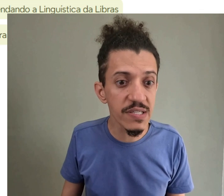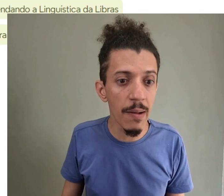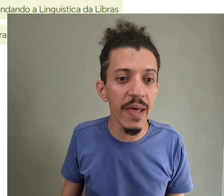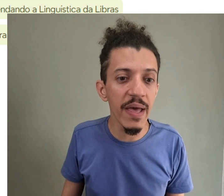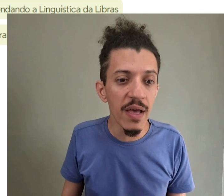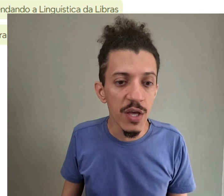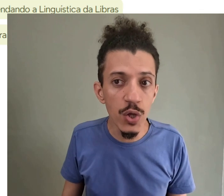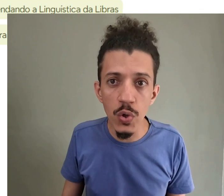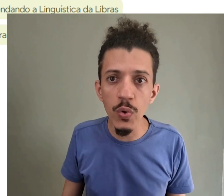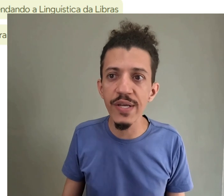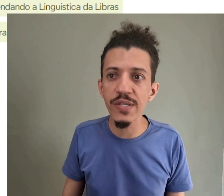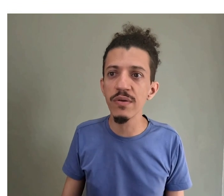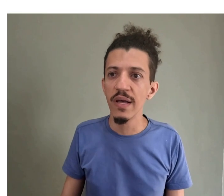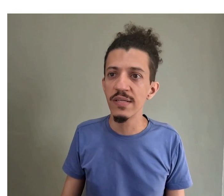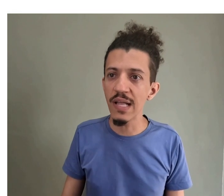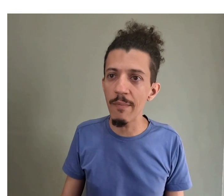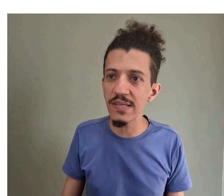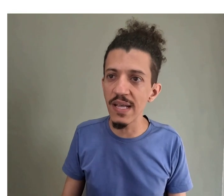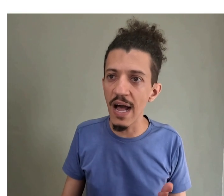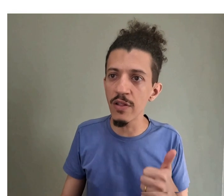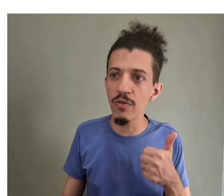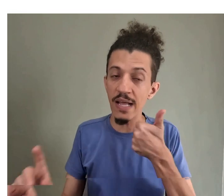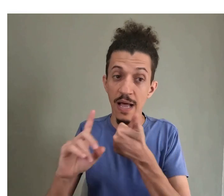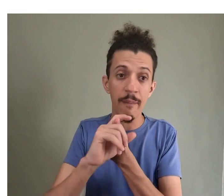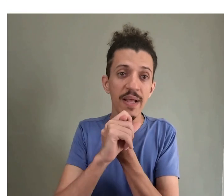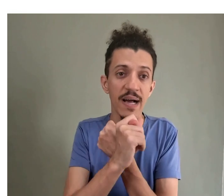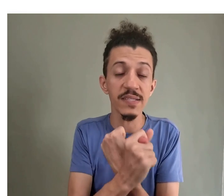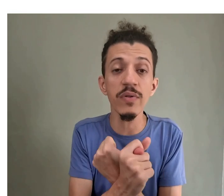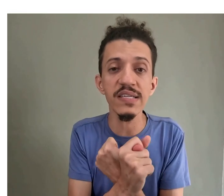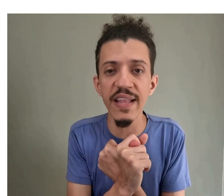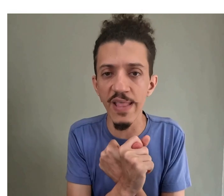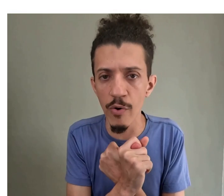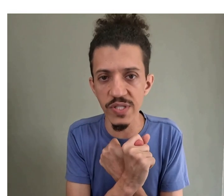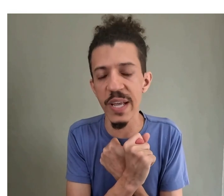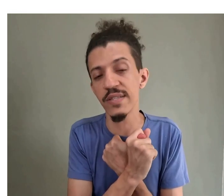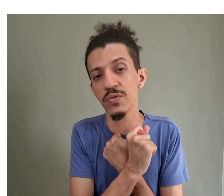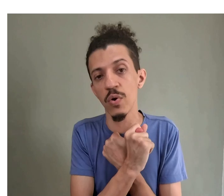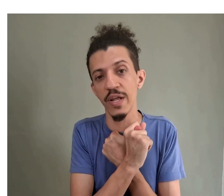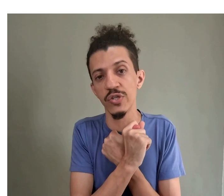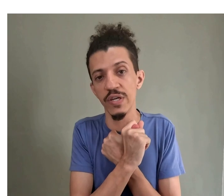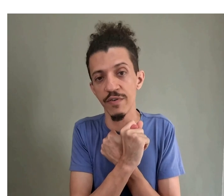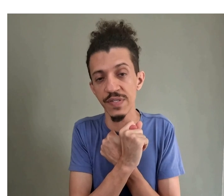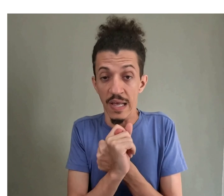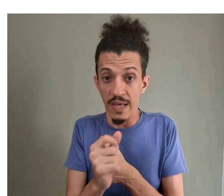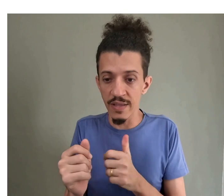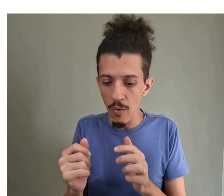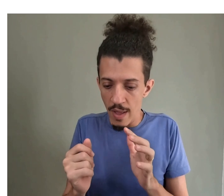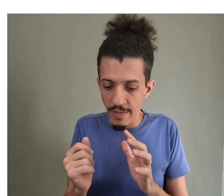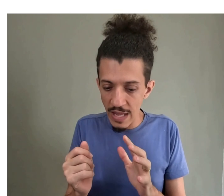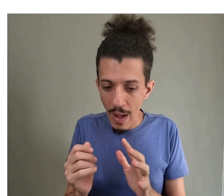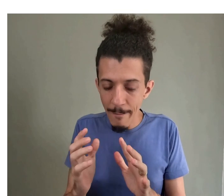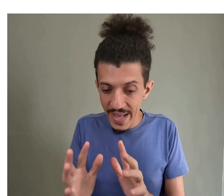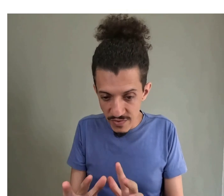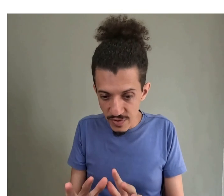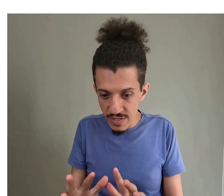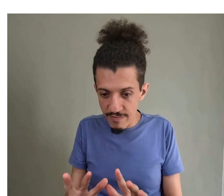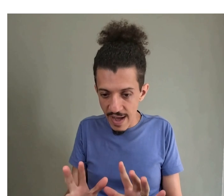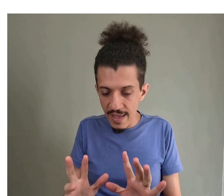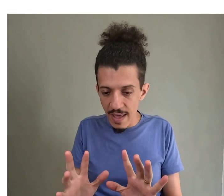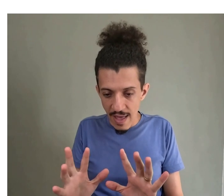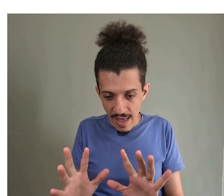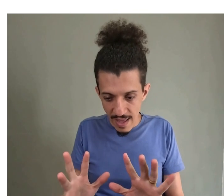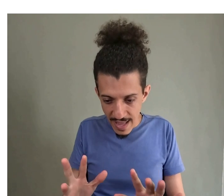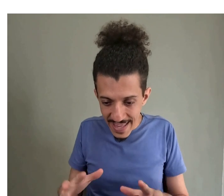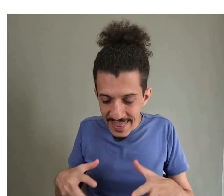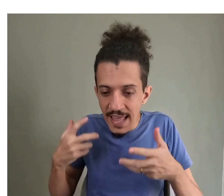você saber que tudo isso está baseado na aplicação das neurociências cognitivas. Então, não apenas você